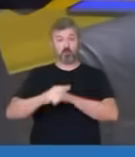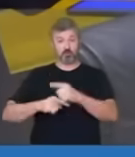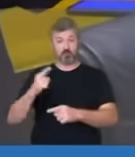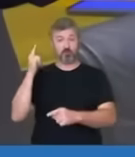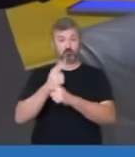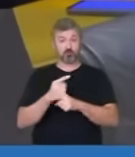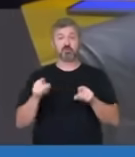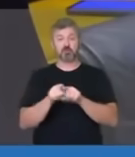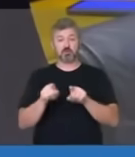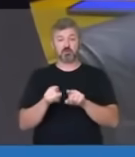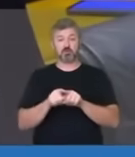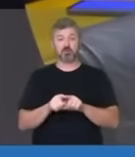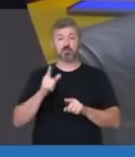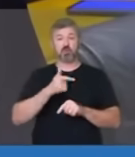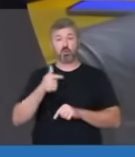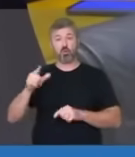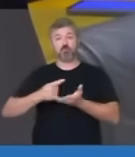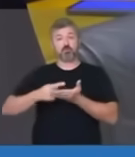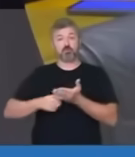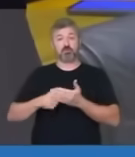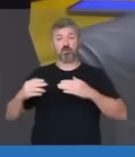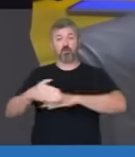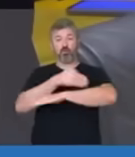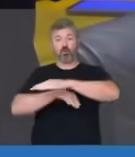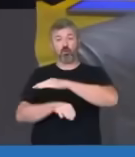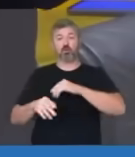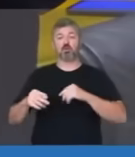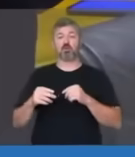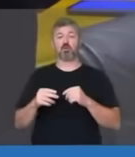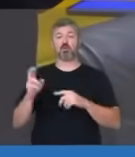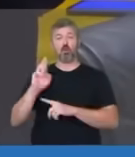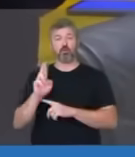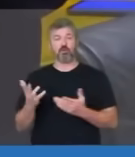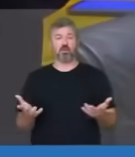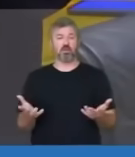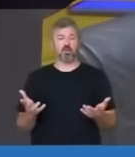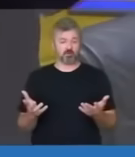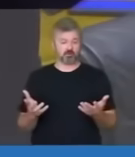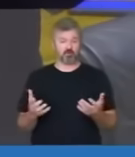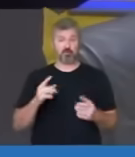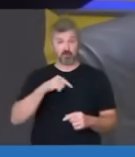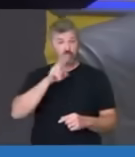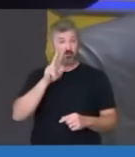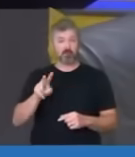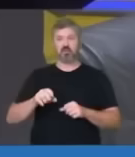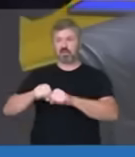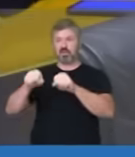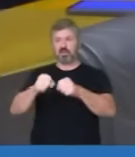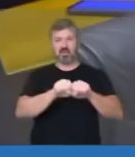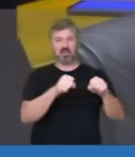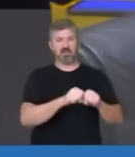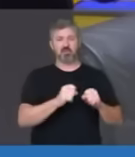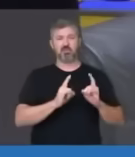também haveria uma explosão no viaduto da rodoviária. Nós aqui vimos a depredação. Nós